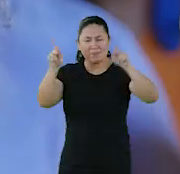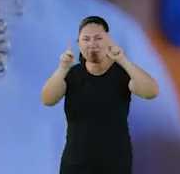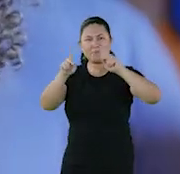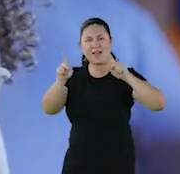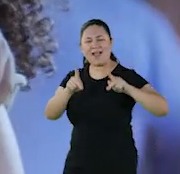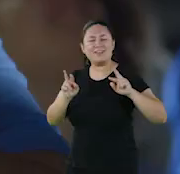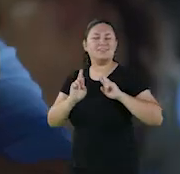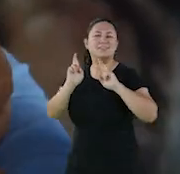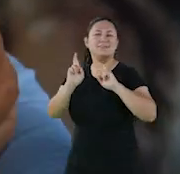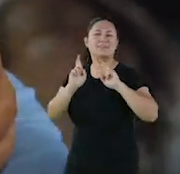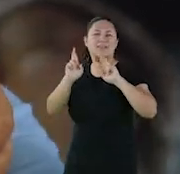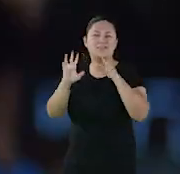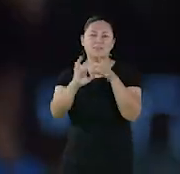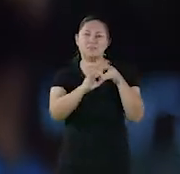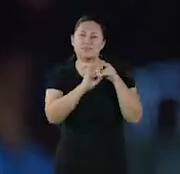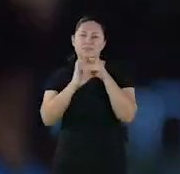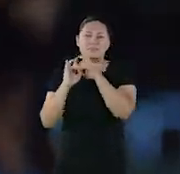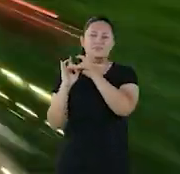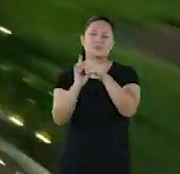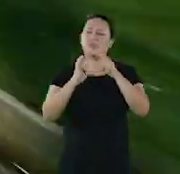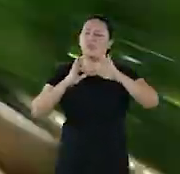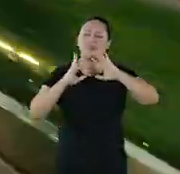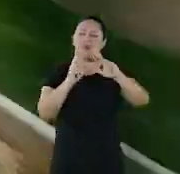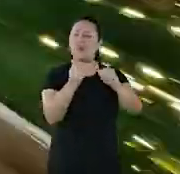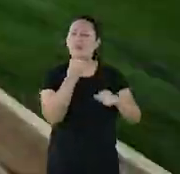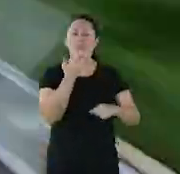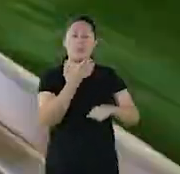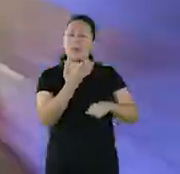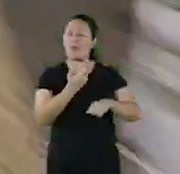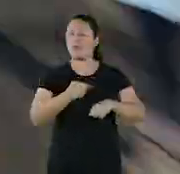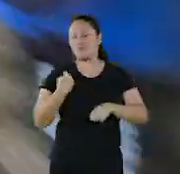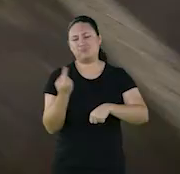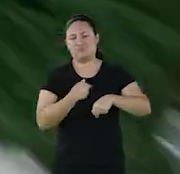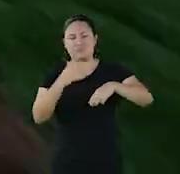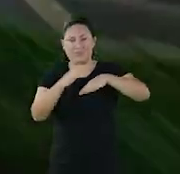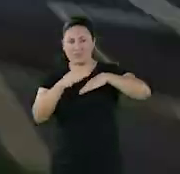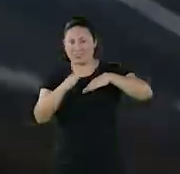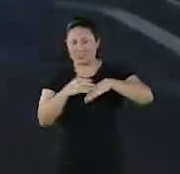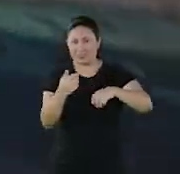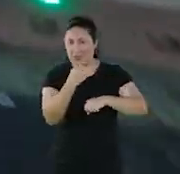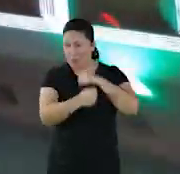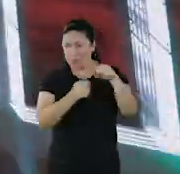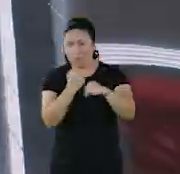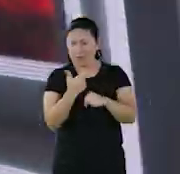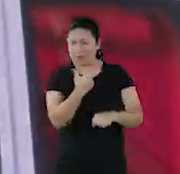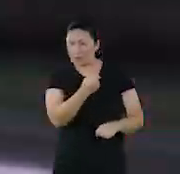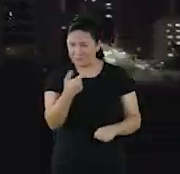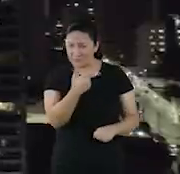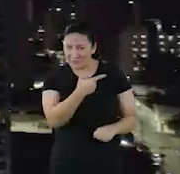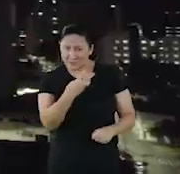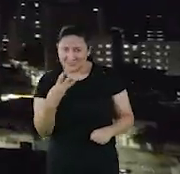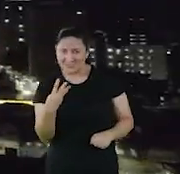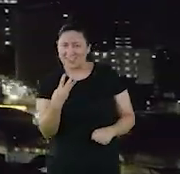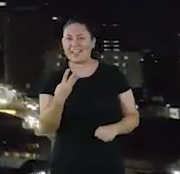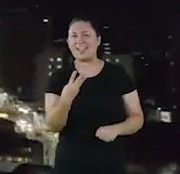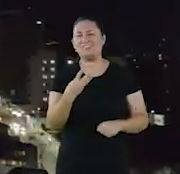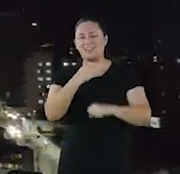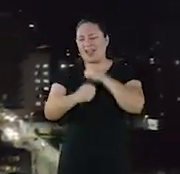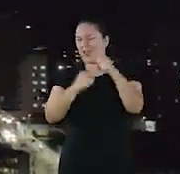Paz, esperança e união para tudo de bom que podemos fazer em 2023. O melhor.